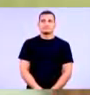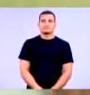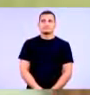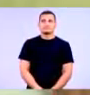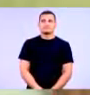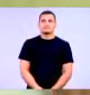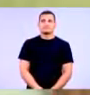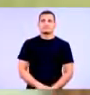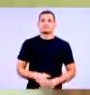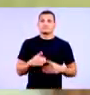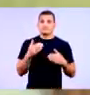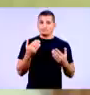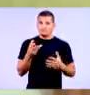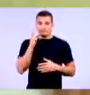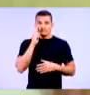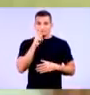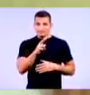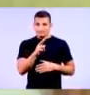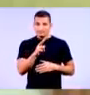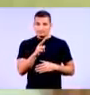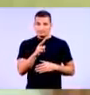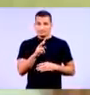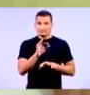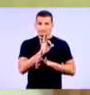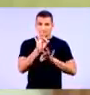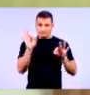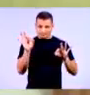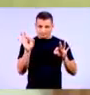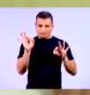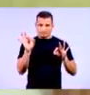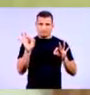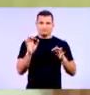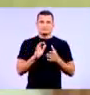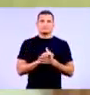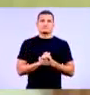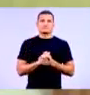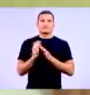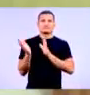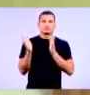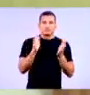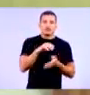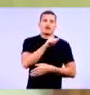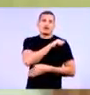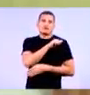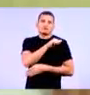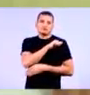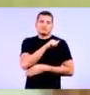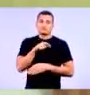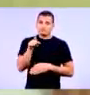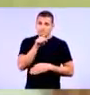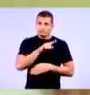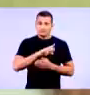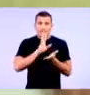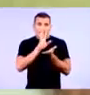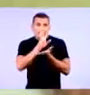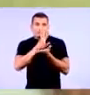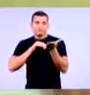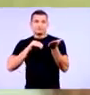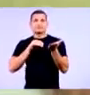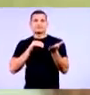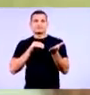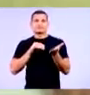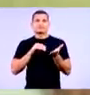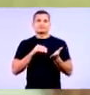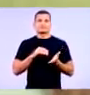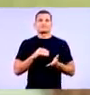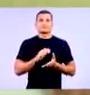Então, gente, vocês viram aí, né, um ótimo relato de um aluno nosso para que vocês aí tenham, né, mais